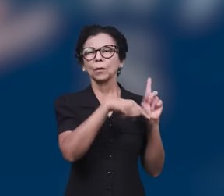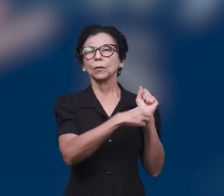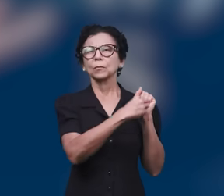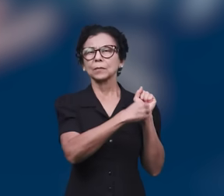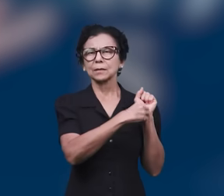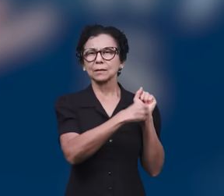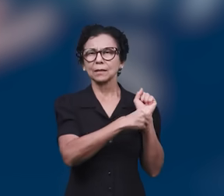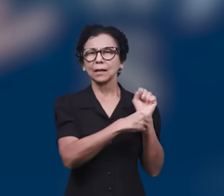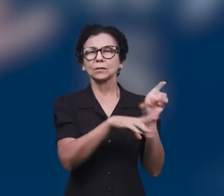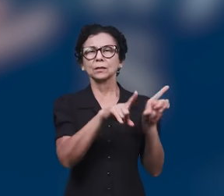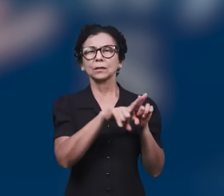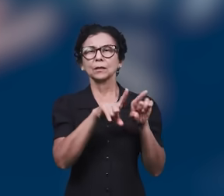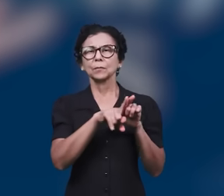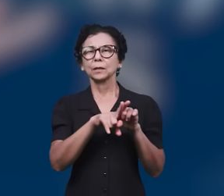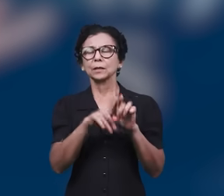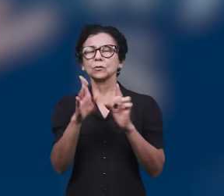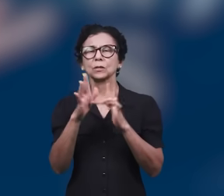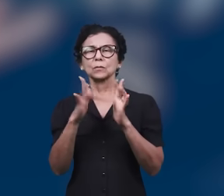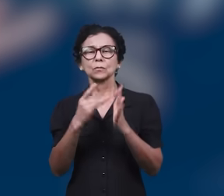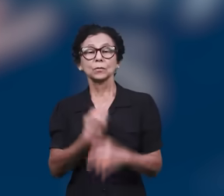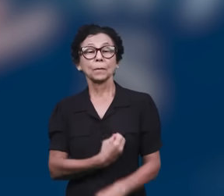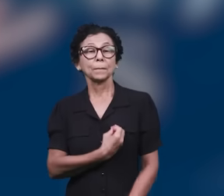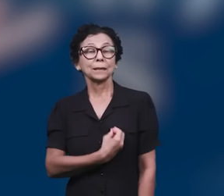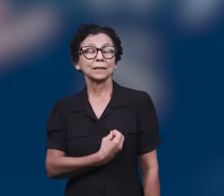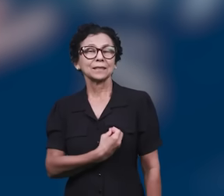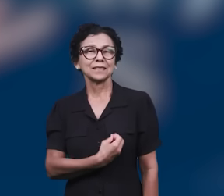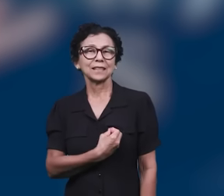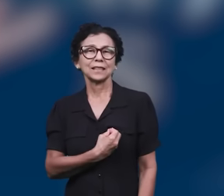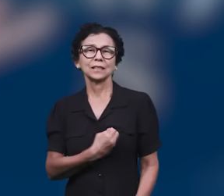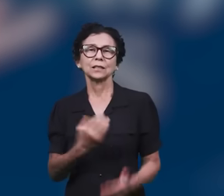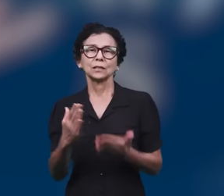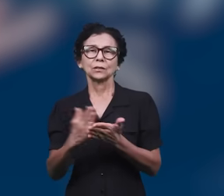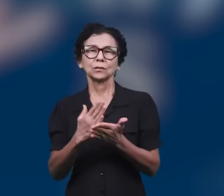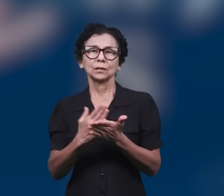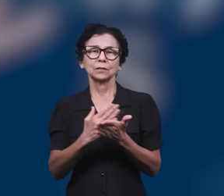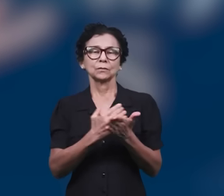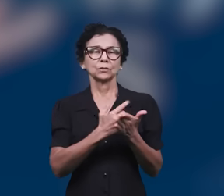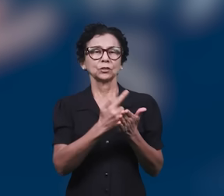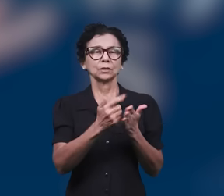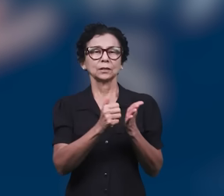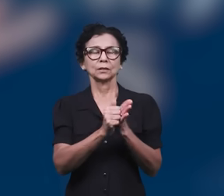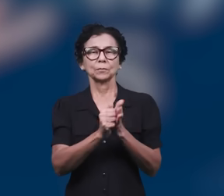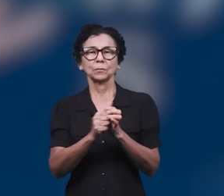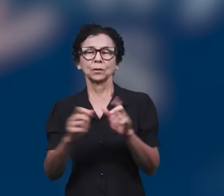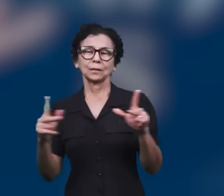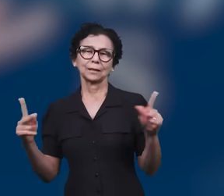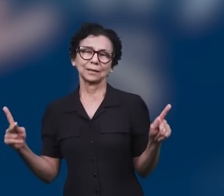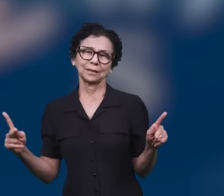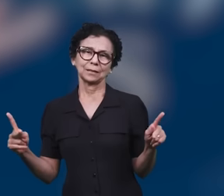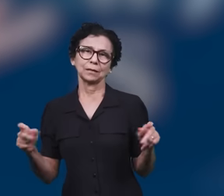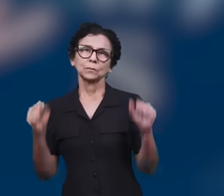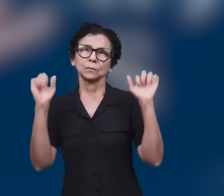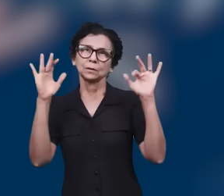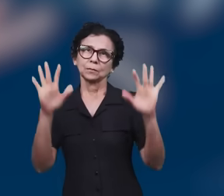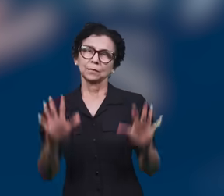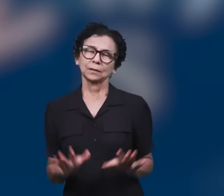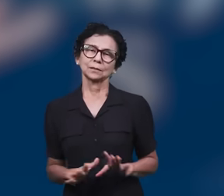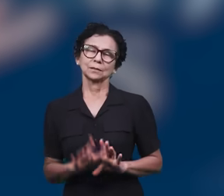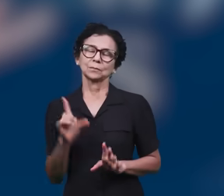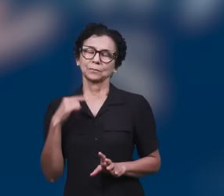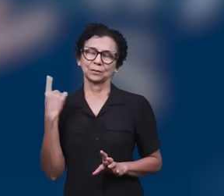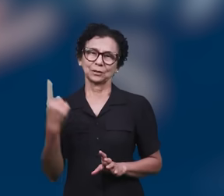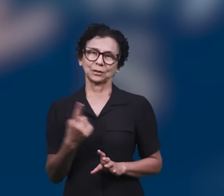a presença viva do Senhor Jesus desde o Gênesis até o Apocalipse. Isso é bênção para cada um de